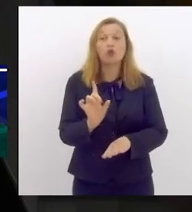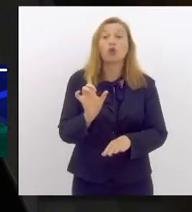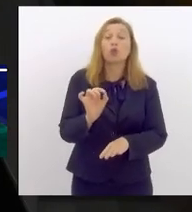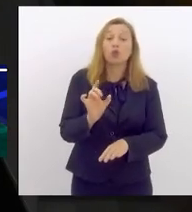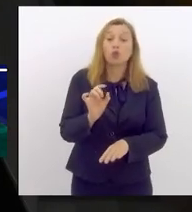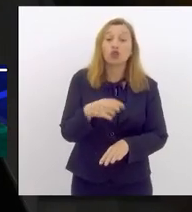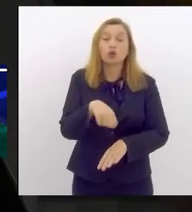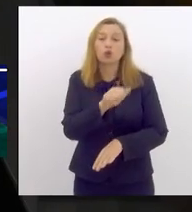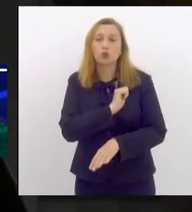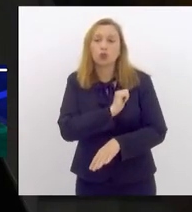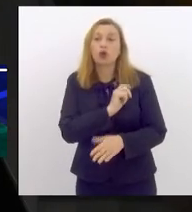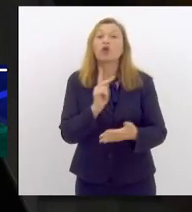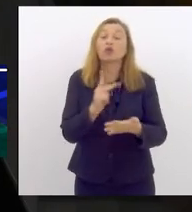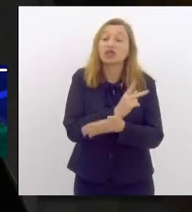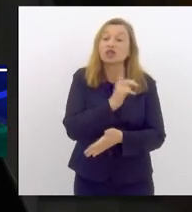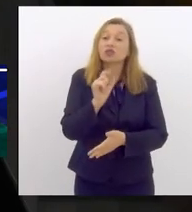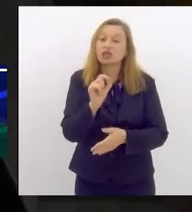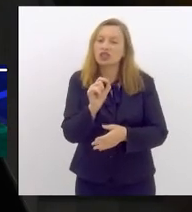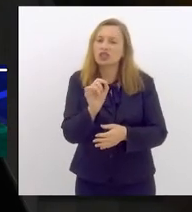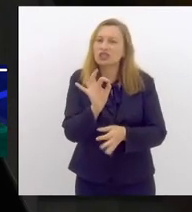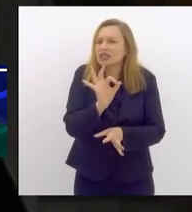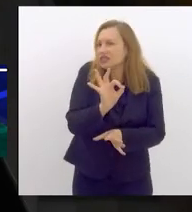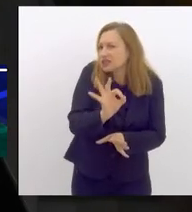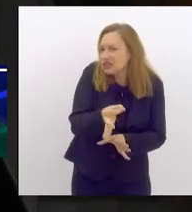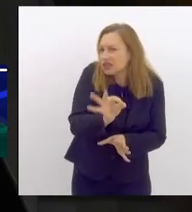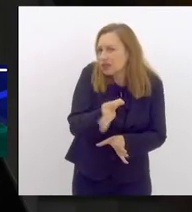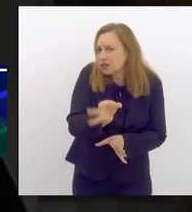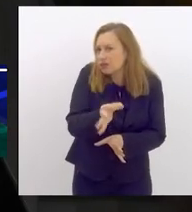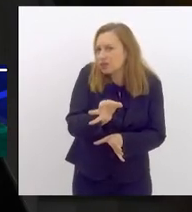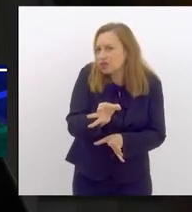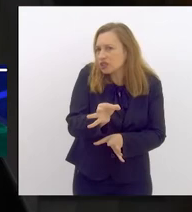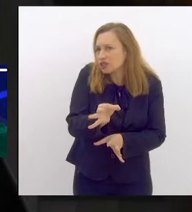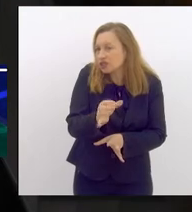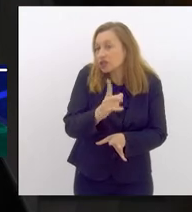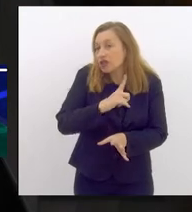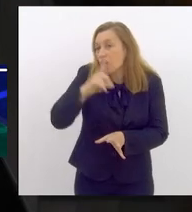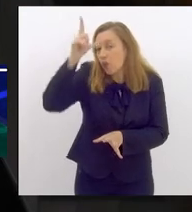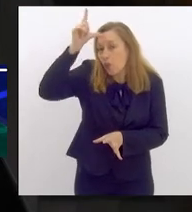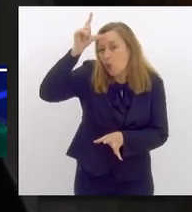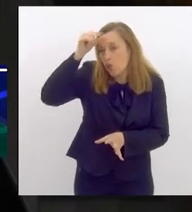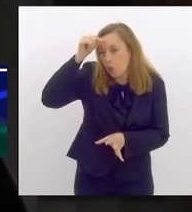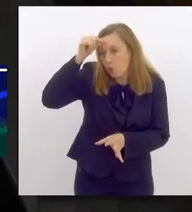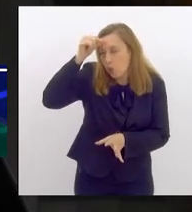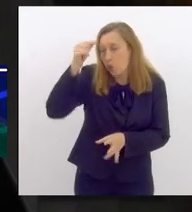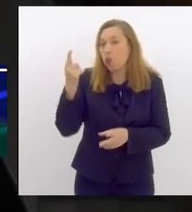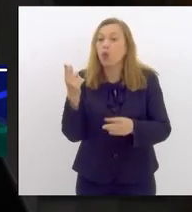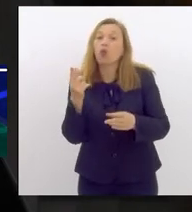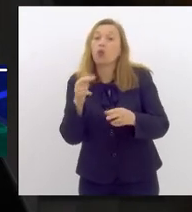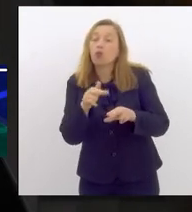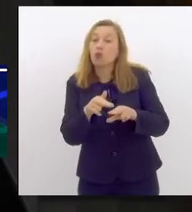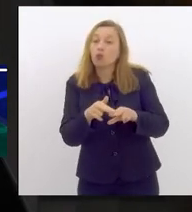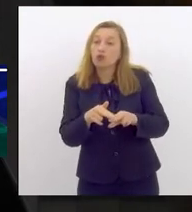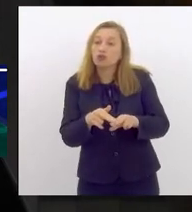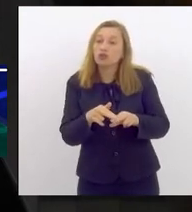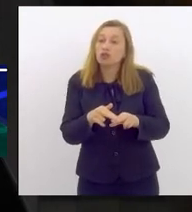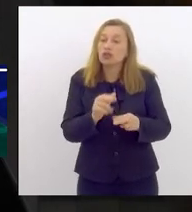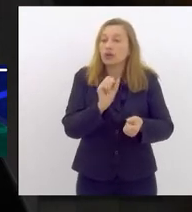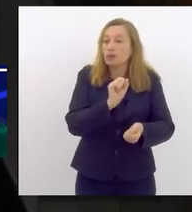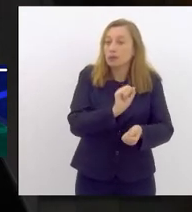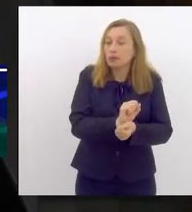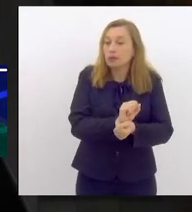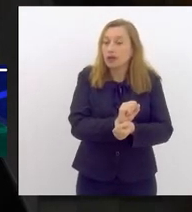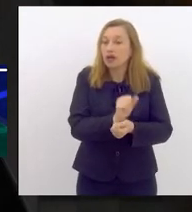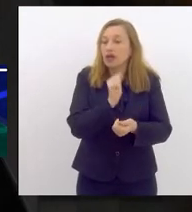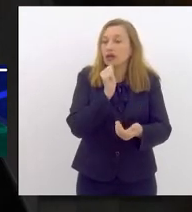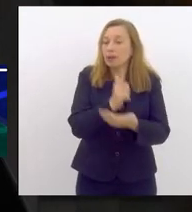regime proporci Ona é que transitoriamente haja um alívio de caixa em função da suspensão do